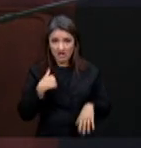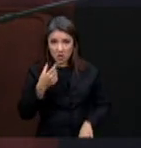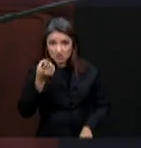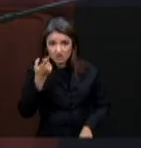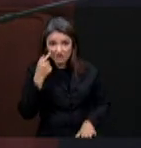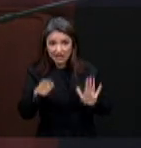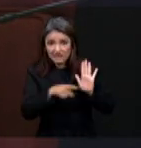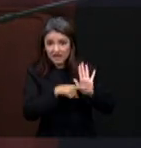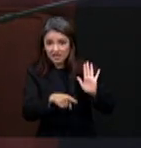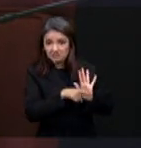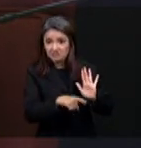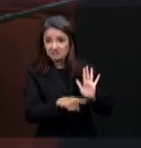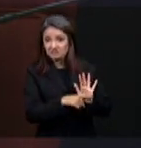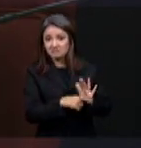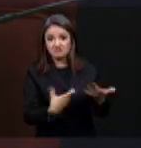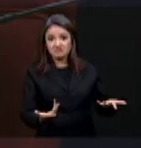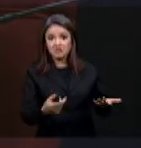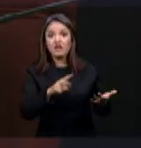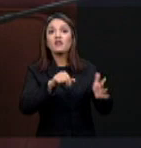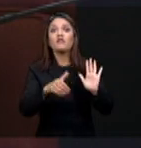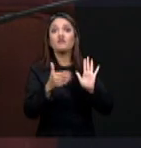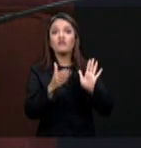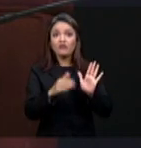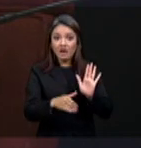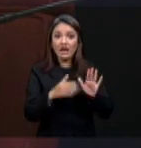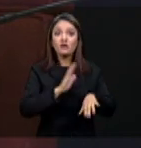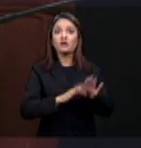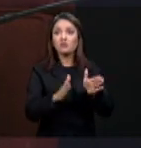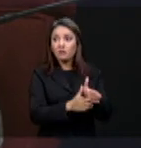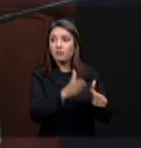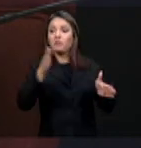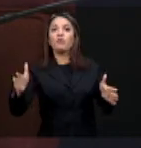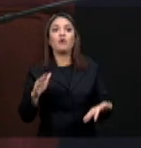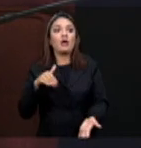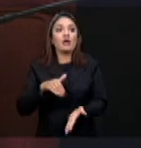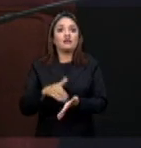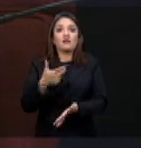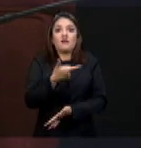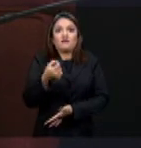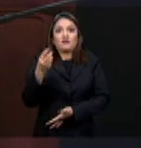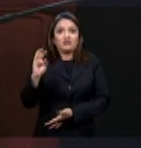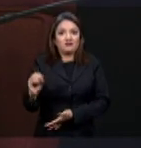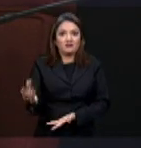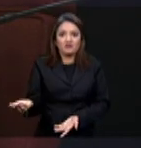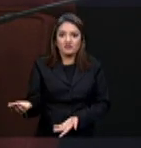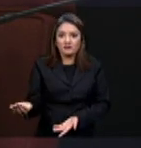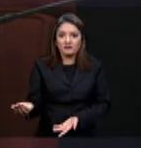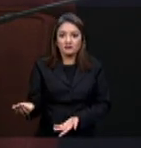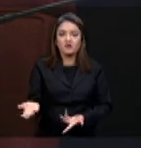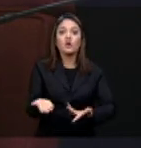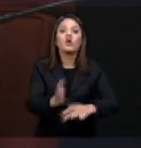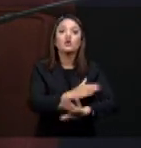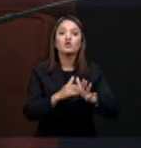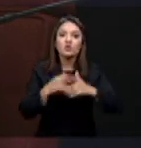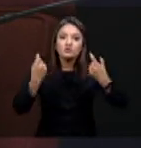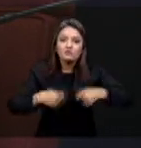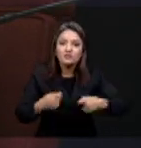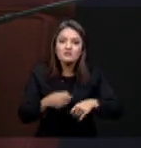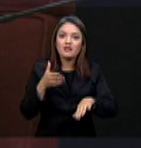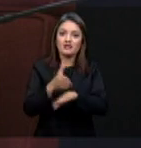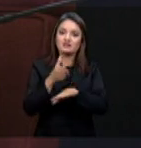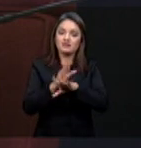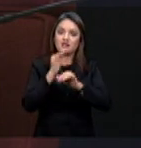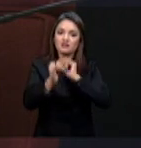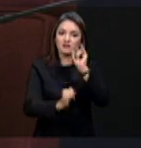responder até hoje ela foi estendida ela vai existir até se ela quase 2030 numa época que todos precisam ter acesso a internet ou